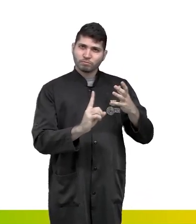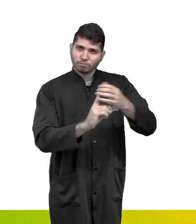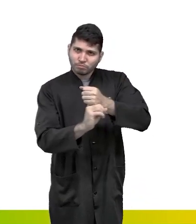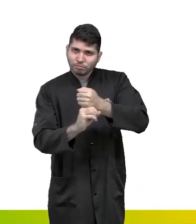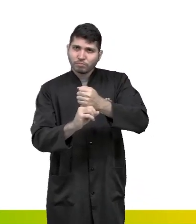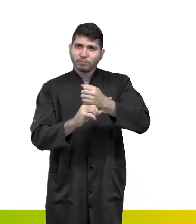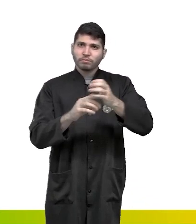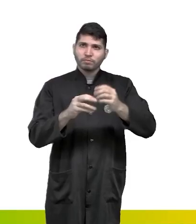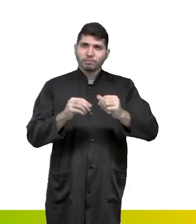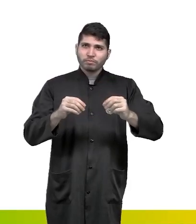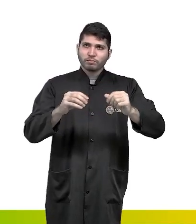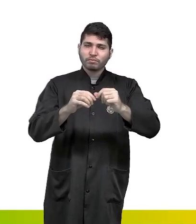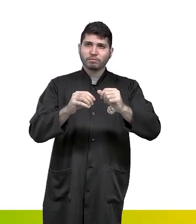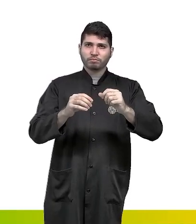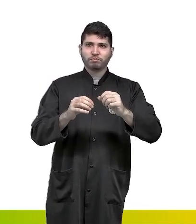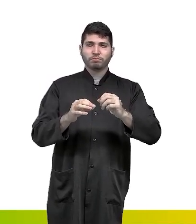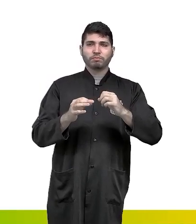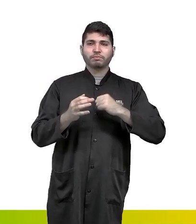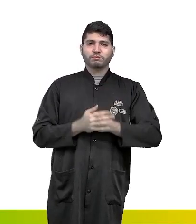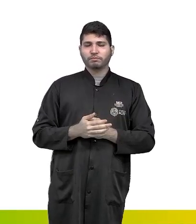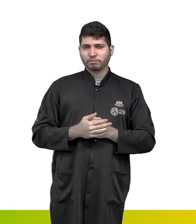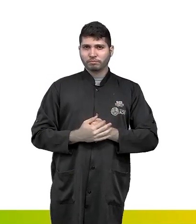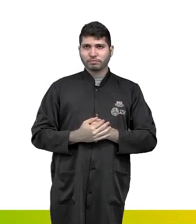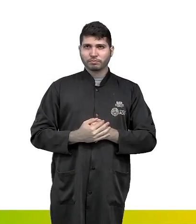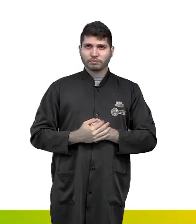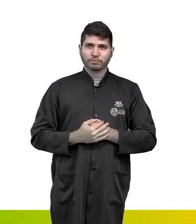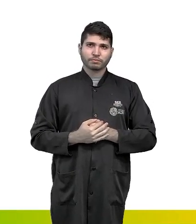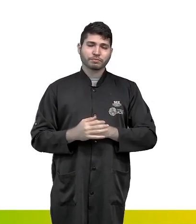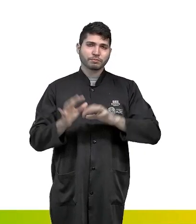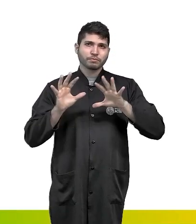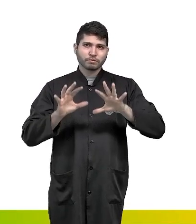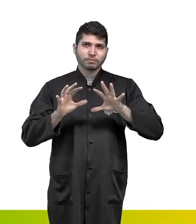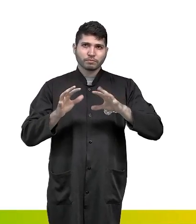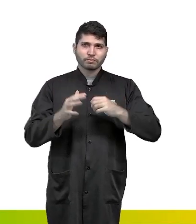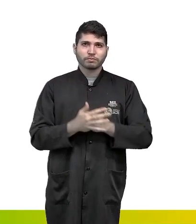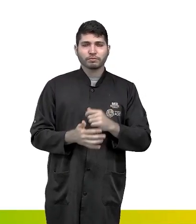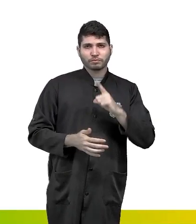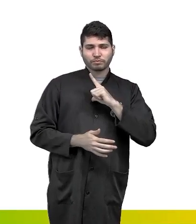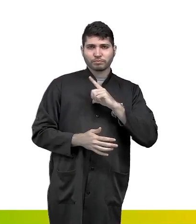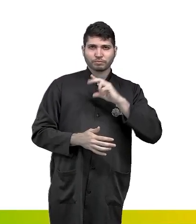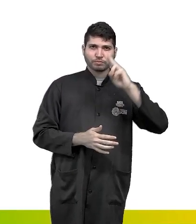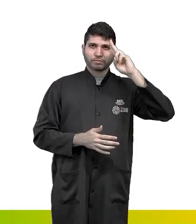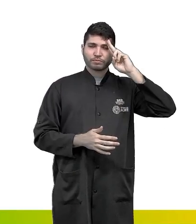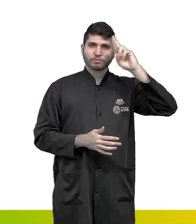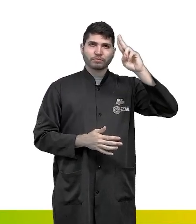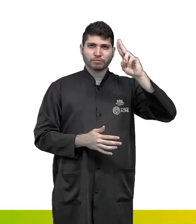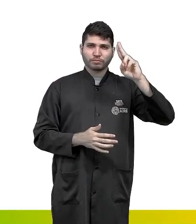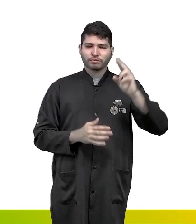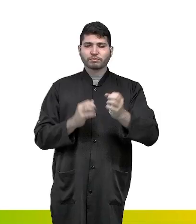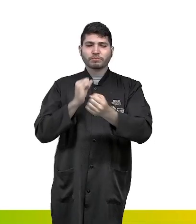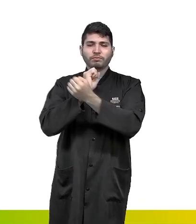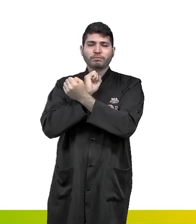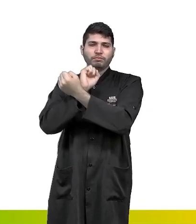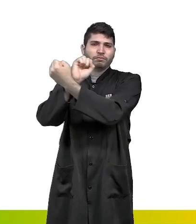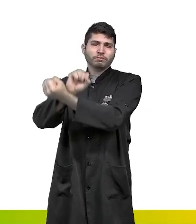definido. Né? Então, o que acontecia? Nós tínhamos o dono da terra e os escravos, que